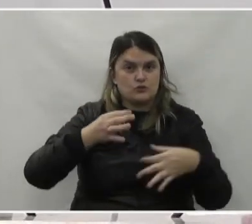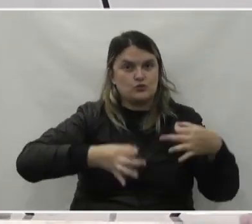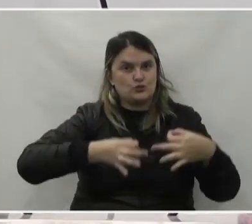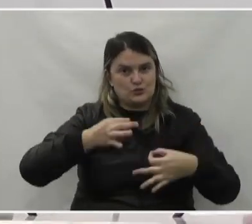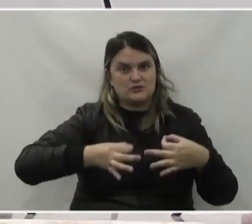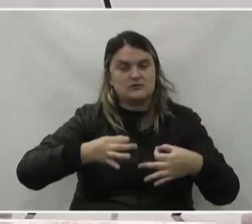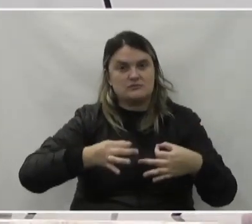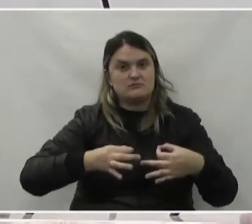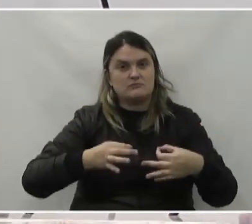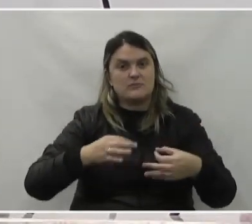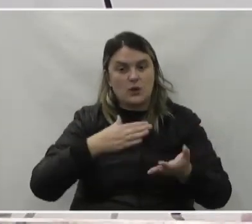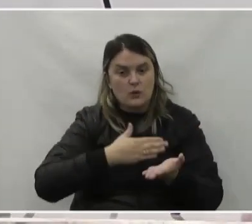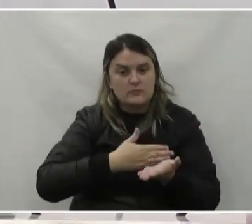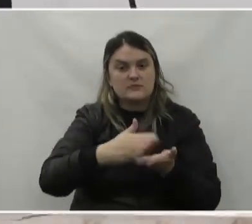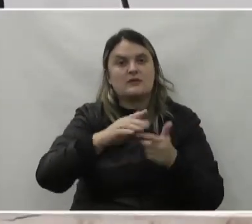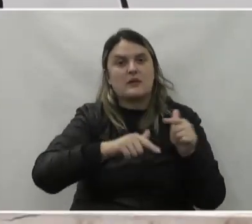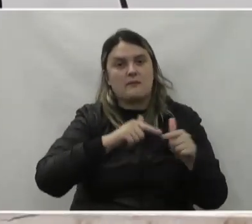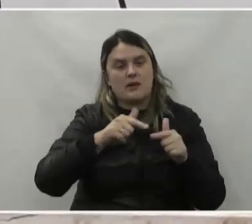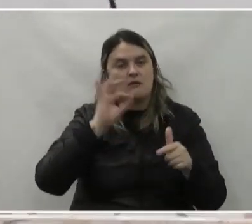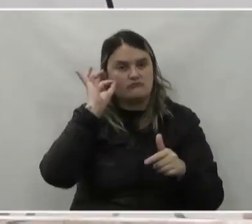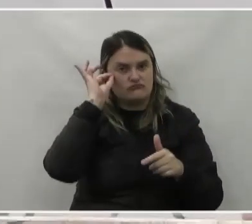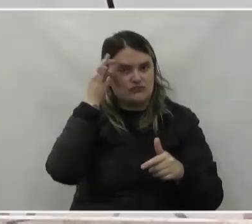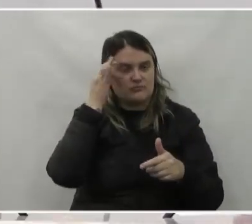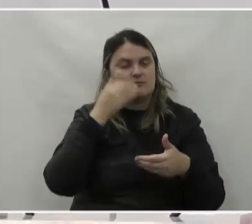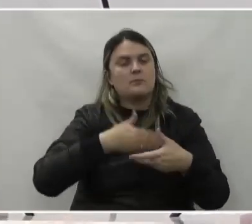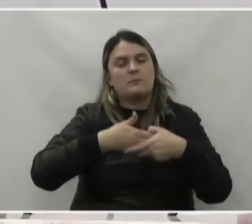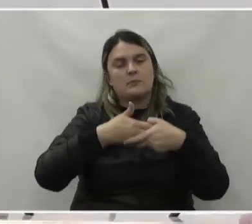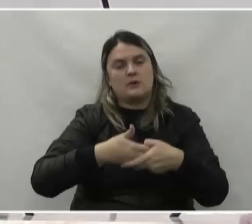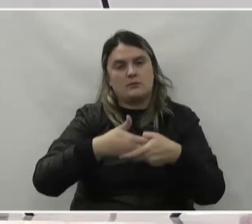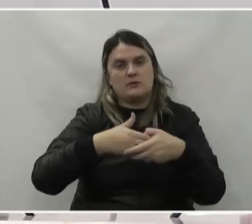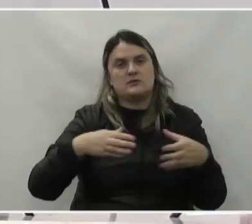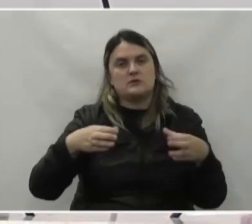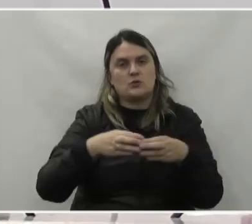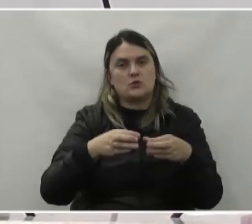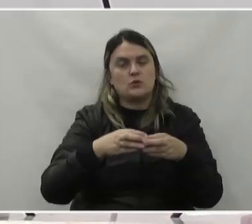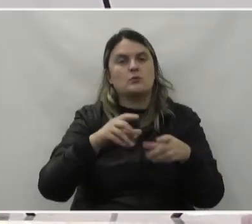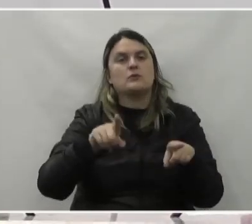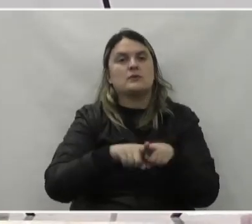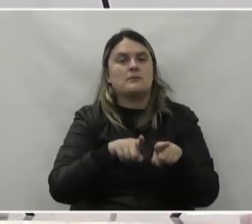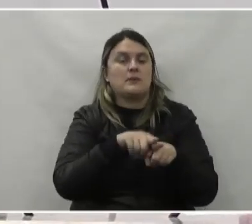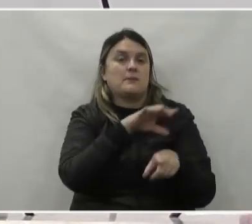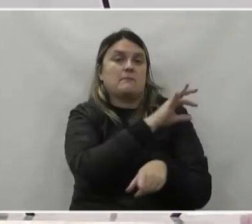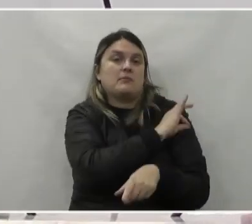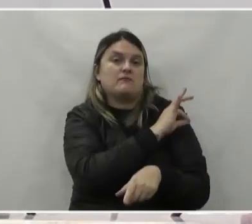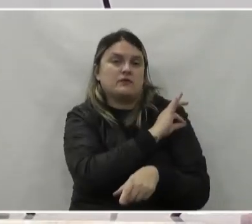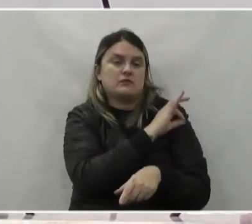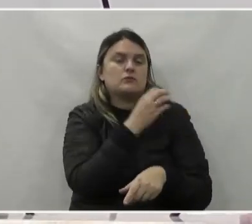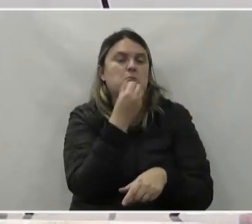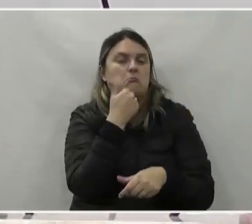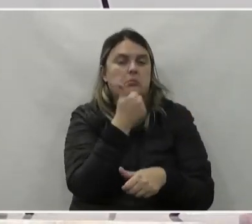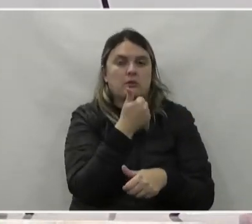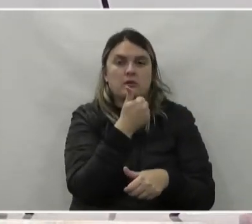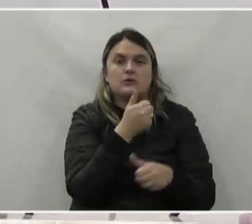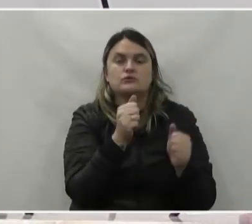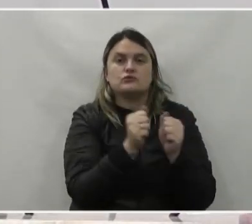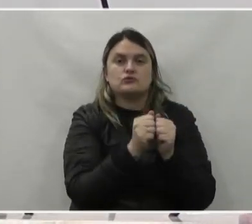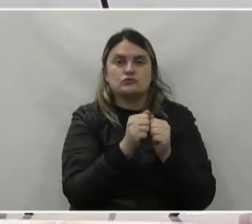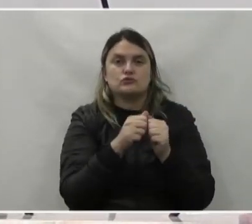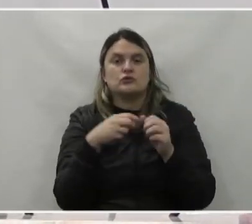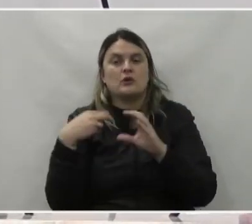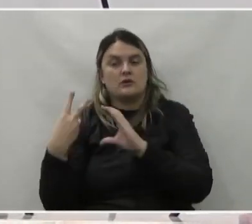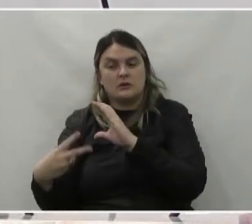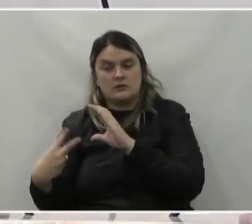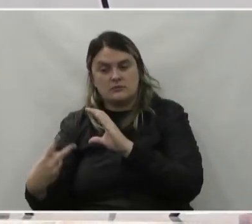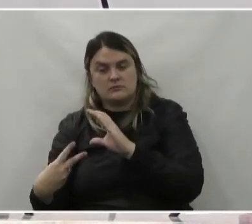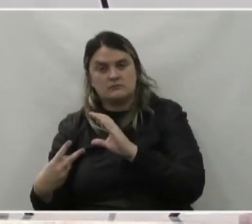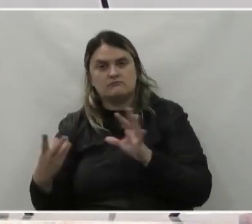e também o legislativo. Então, fica aqui meus parabéns aí ao prefeito que soube conduzir, junto com a Câmara de